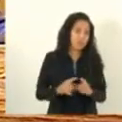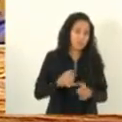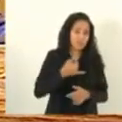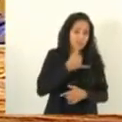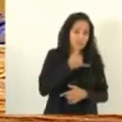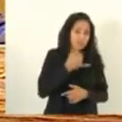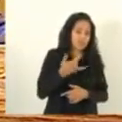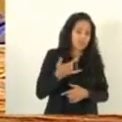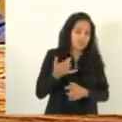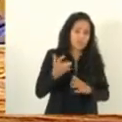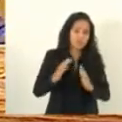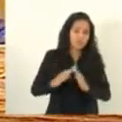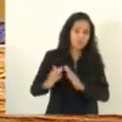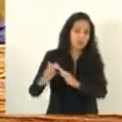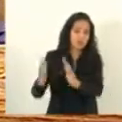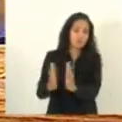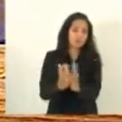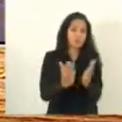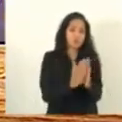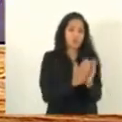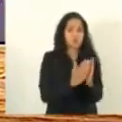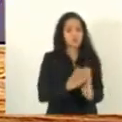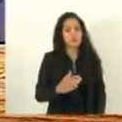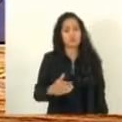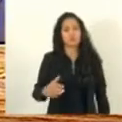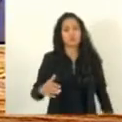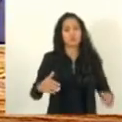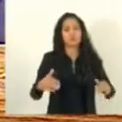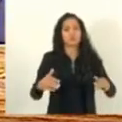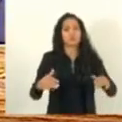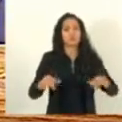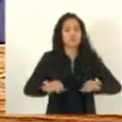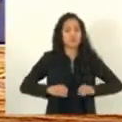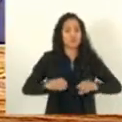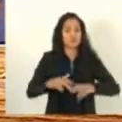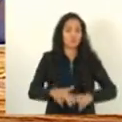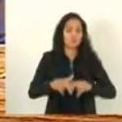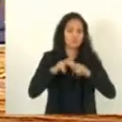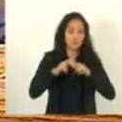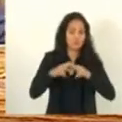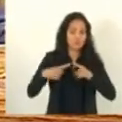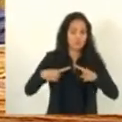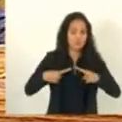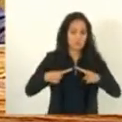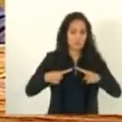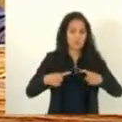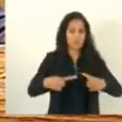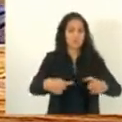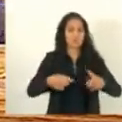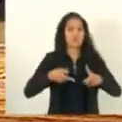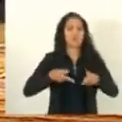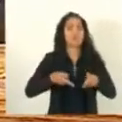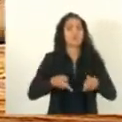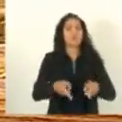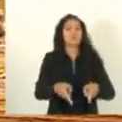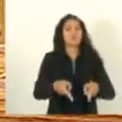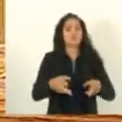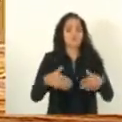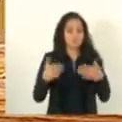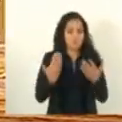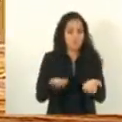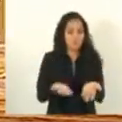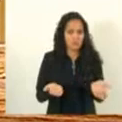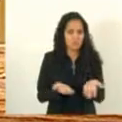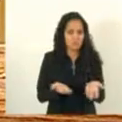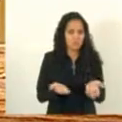bairros periféricos e mais pobres, sofrem com essa guerra existente, especialmente